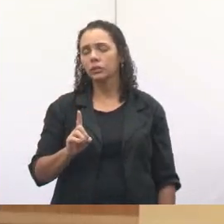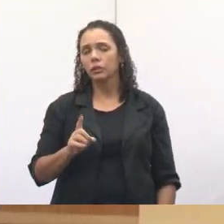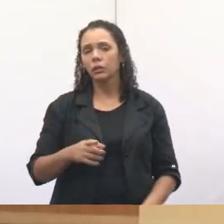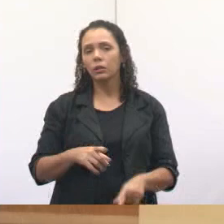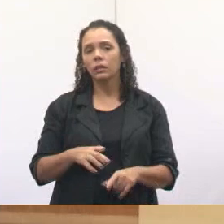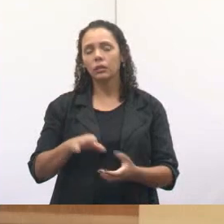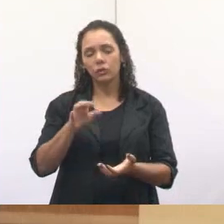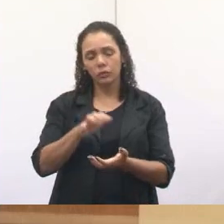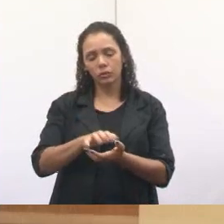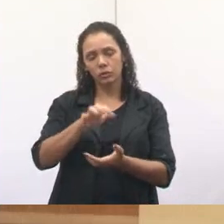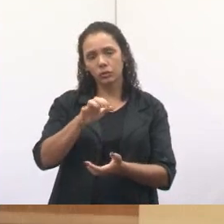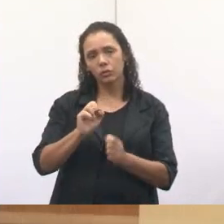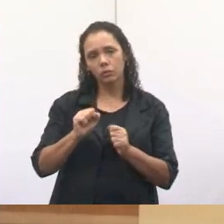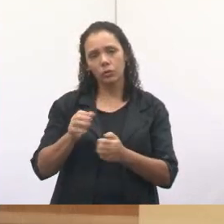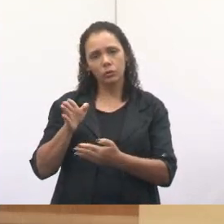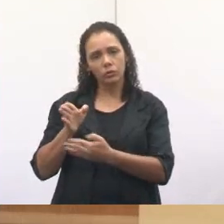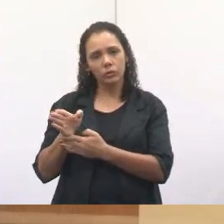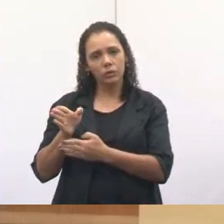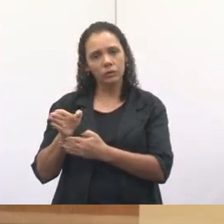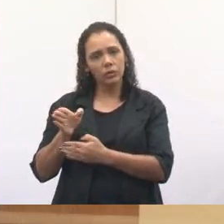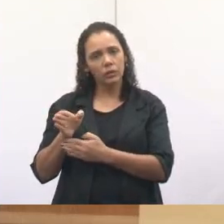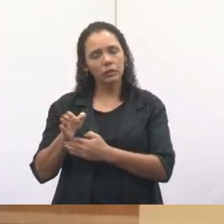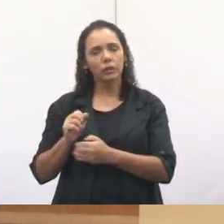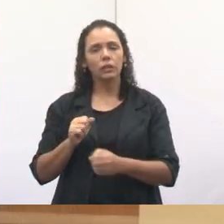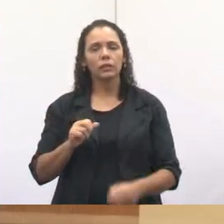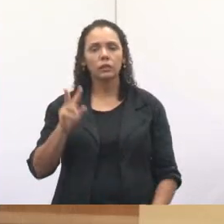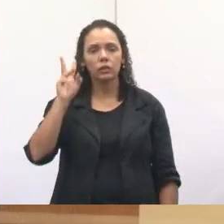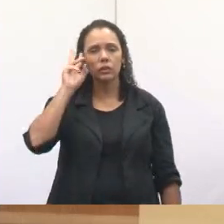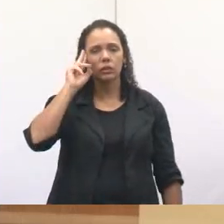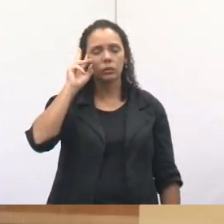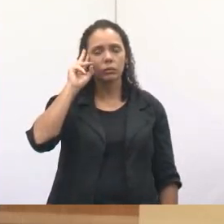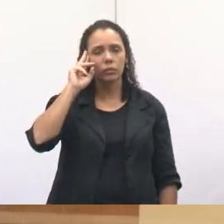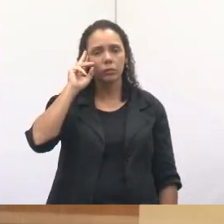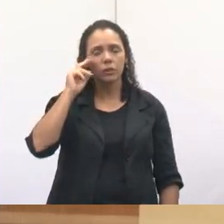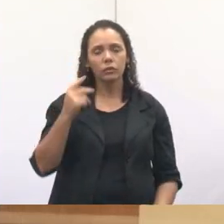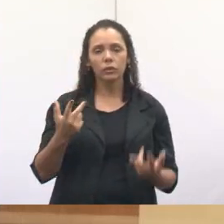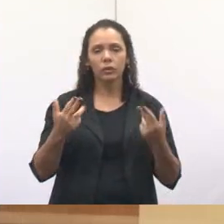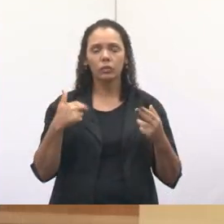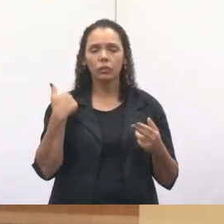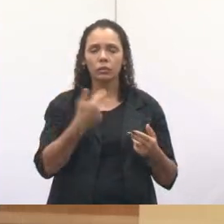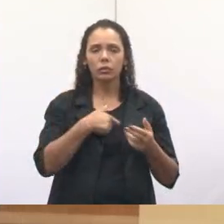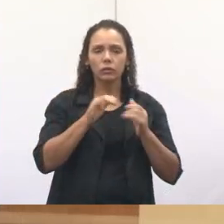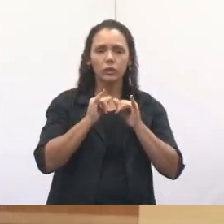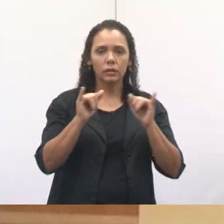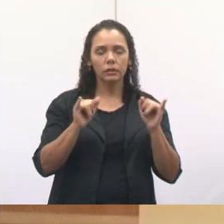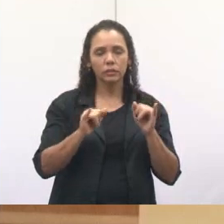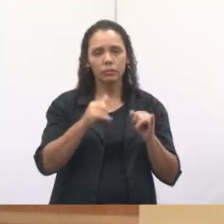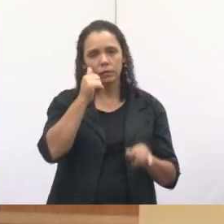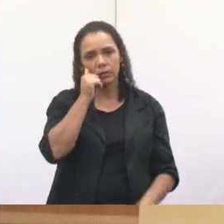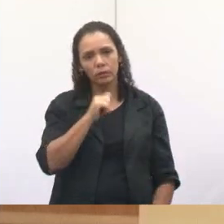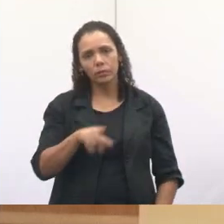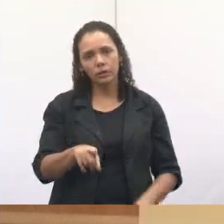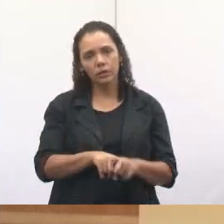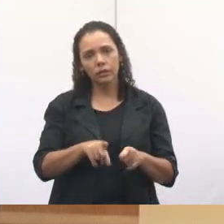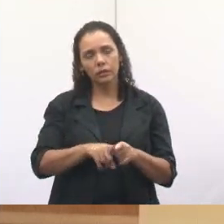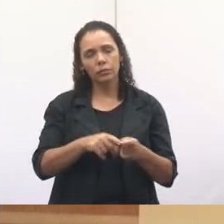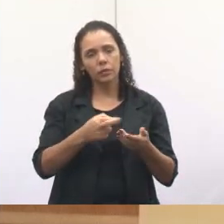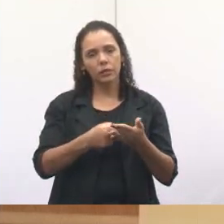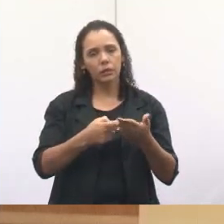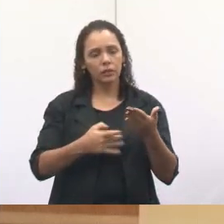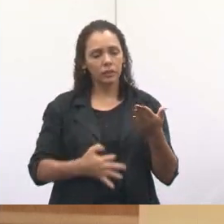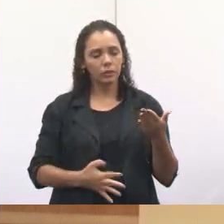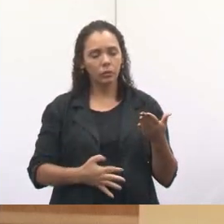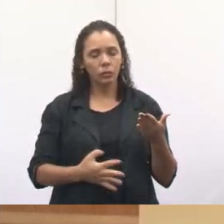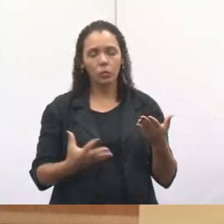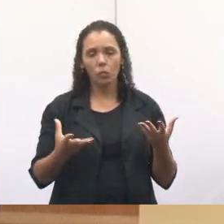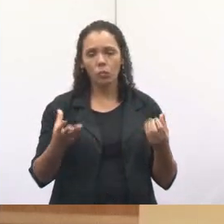nossos idosos possam frequentar lá normalmente, porque como dissemos aqui e a dona Josélia relatou, muitos vivem